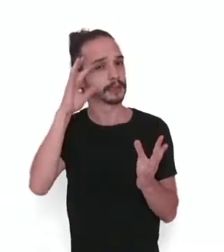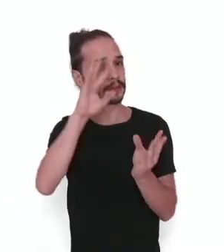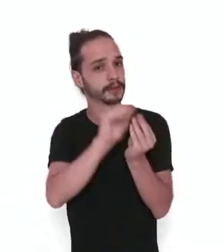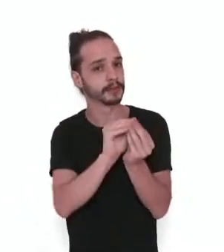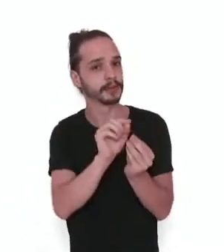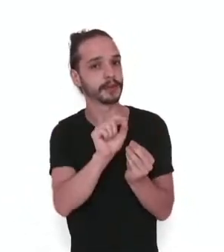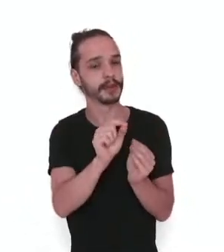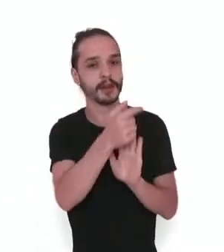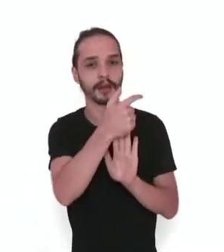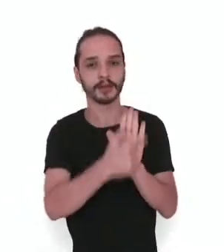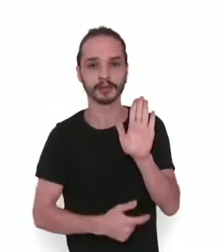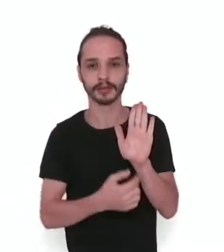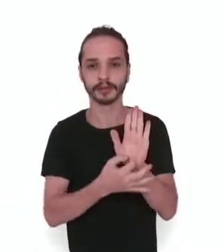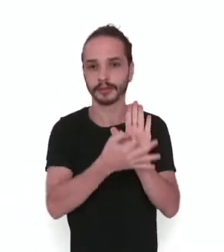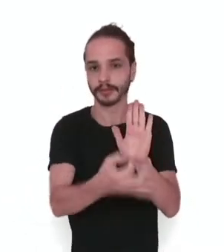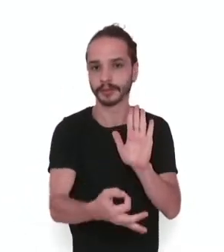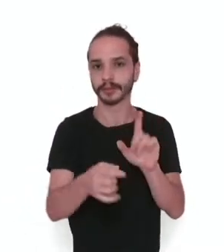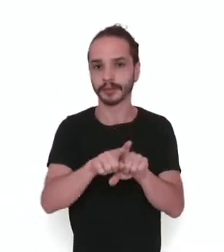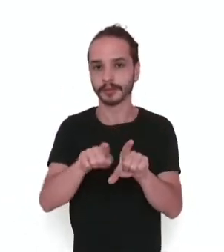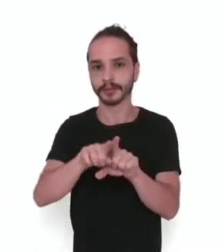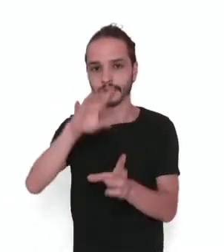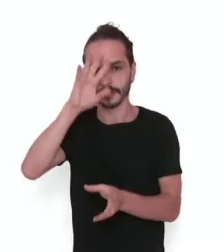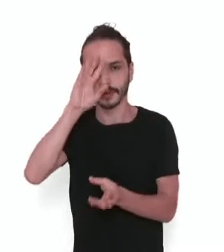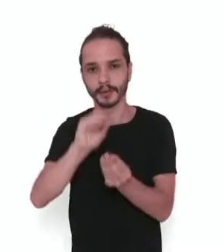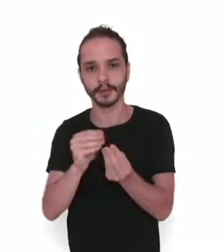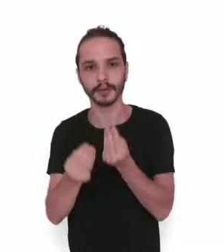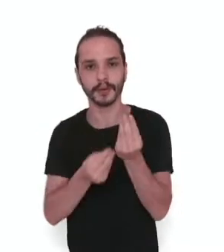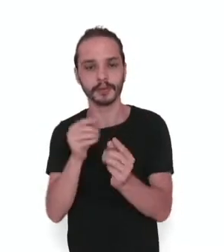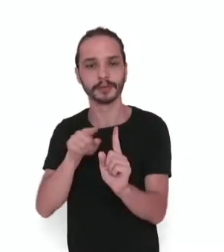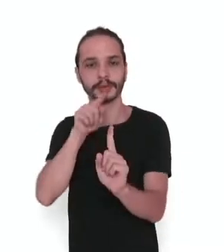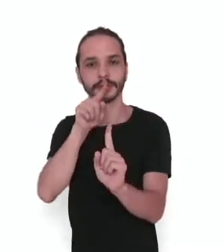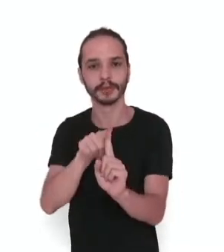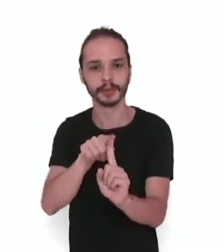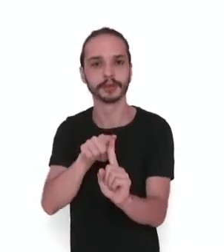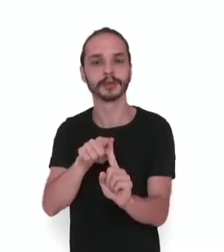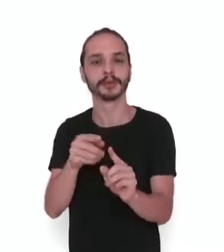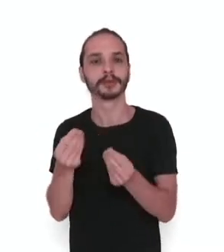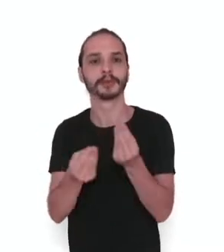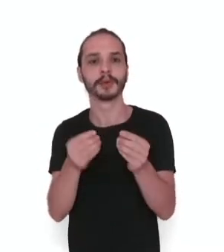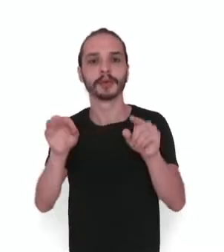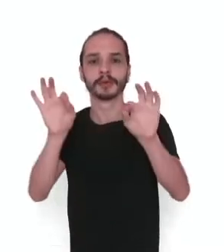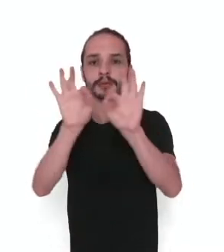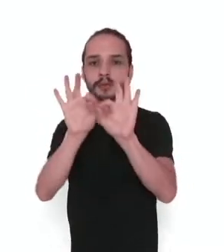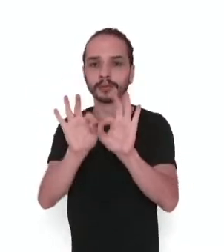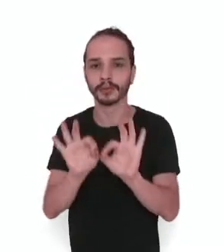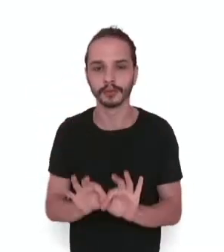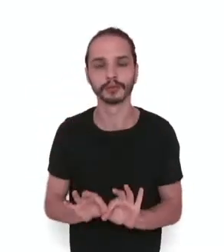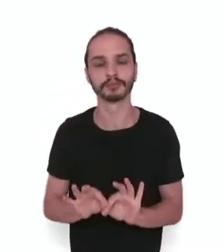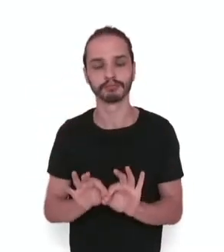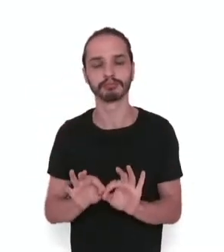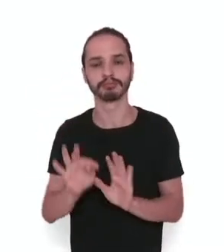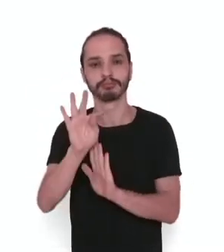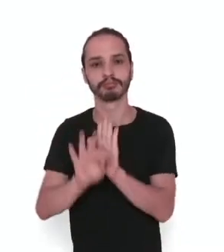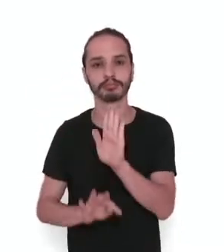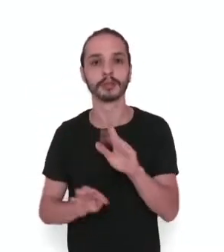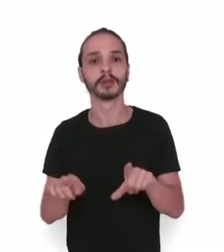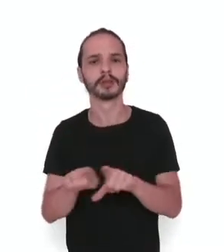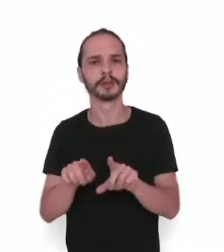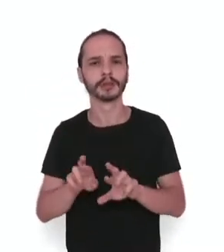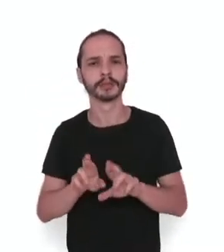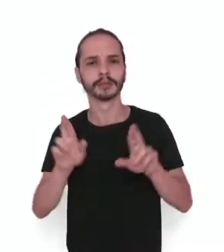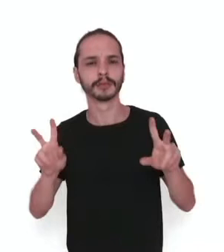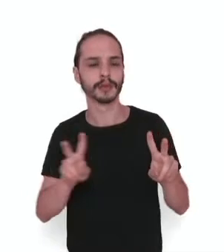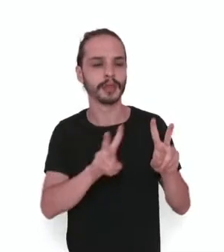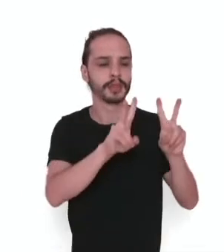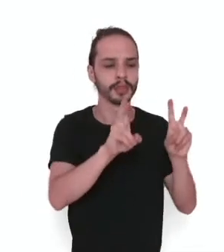opinião e compreender a finalidade, o meio de circulação e a estrutura do texto, Também vamos aprender a diferenciar o que é um